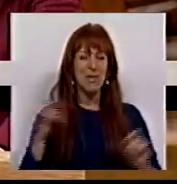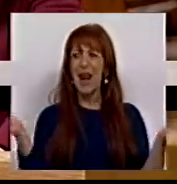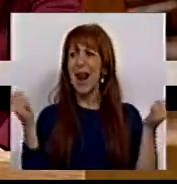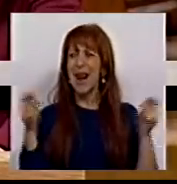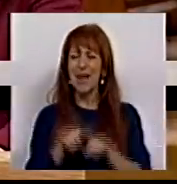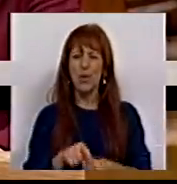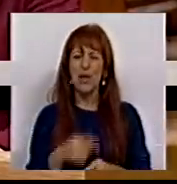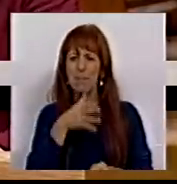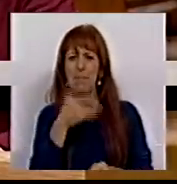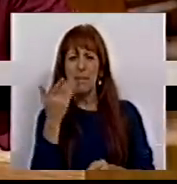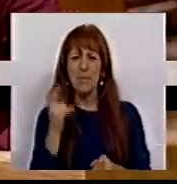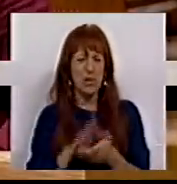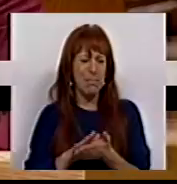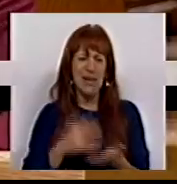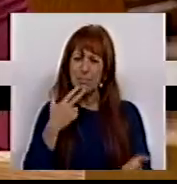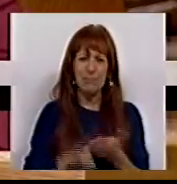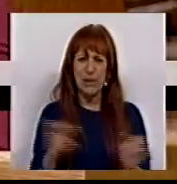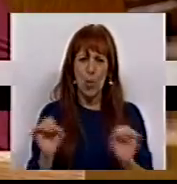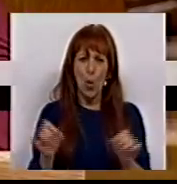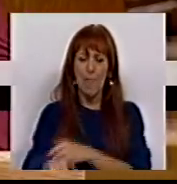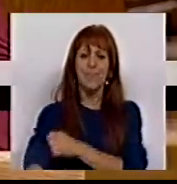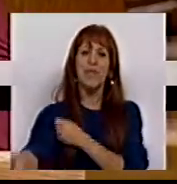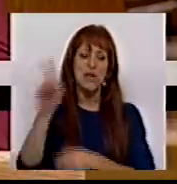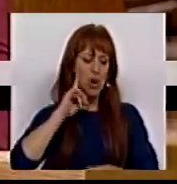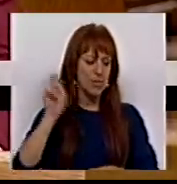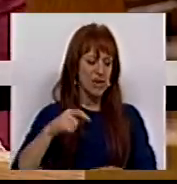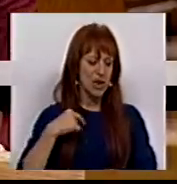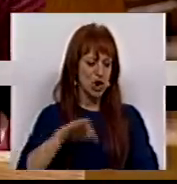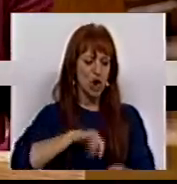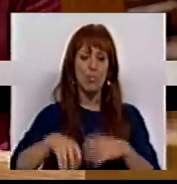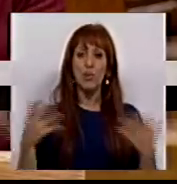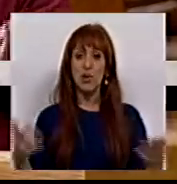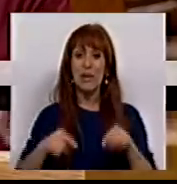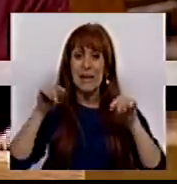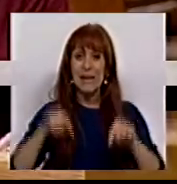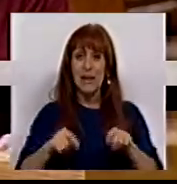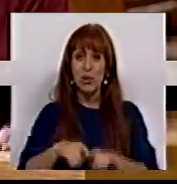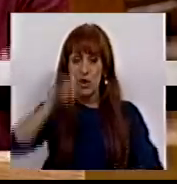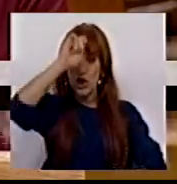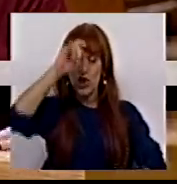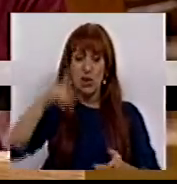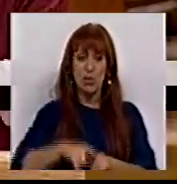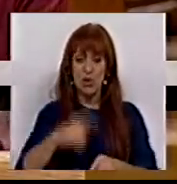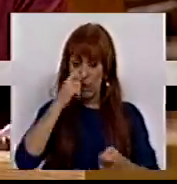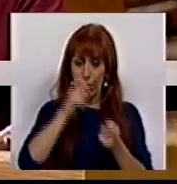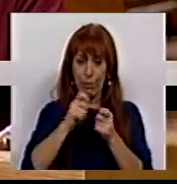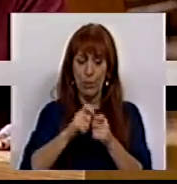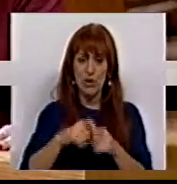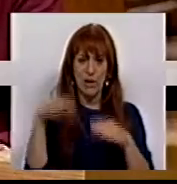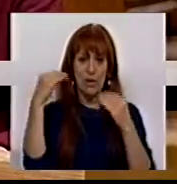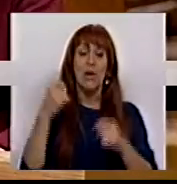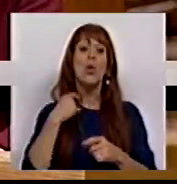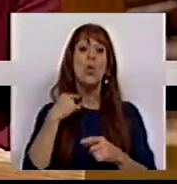propaganda e demagogia sem nenhuma base de verdade. Senhora Presidente, Senhores Deputados, estes estágios, cursos e